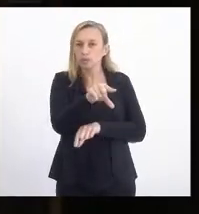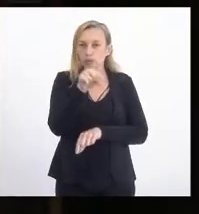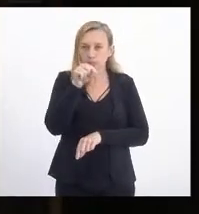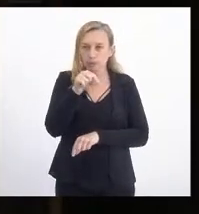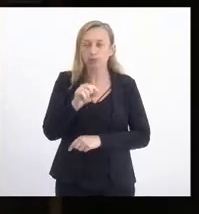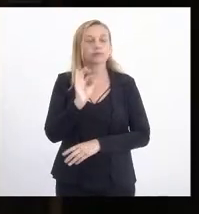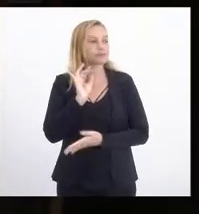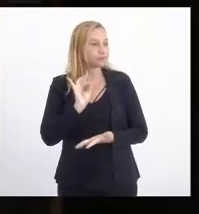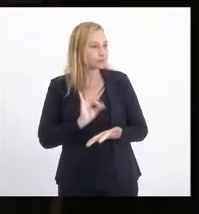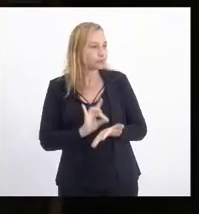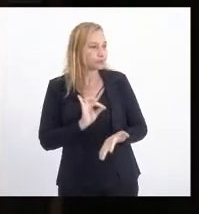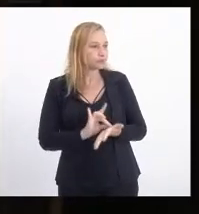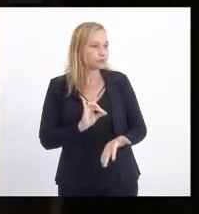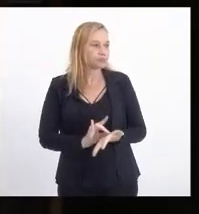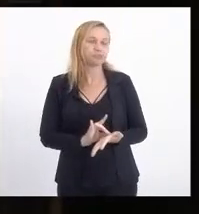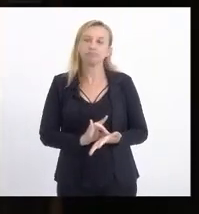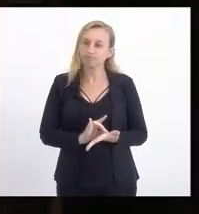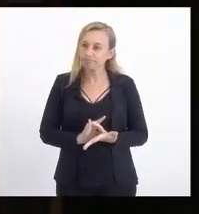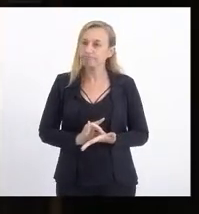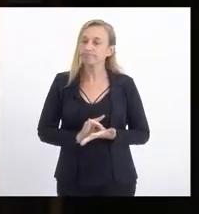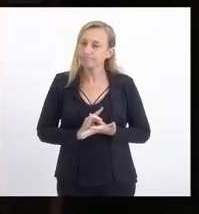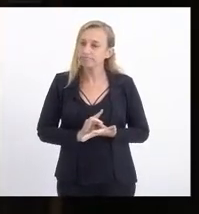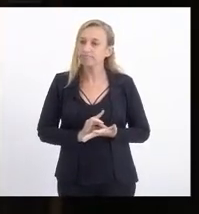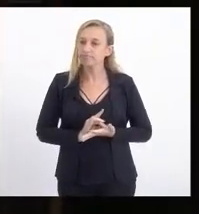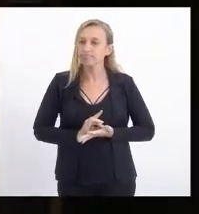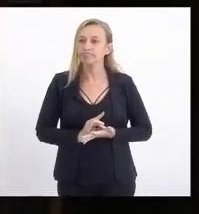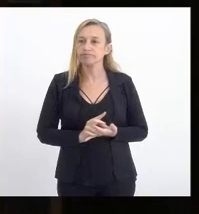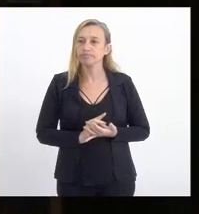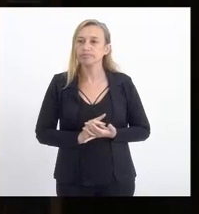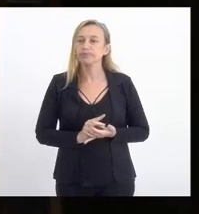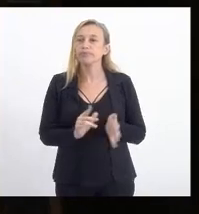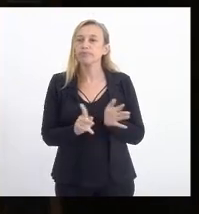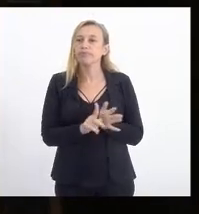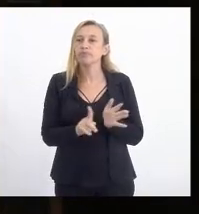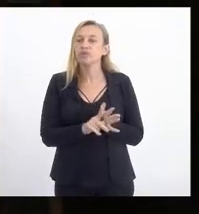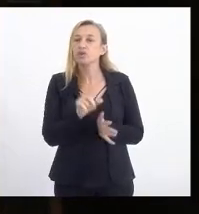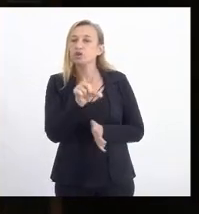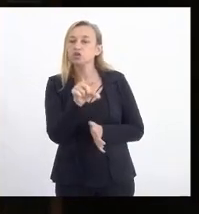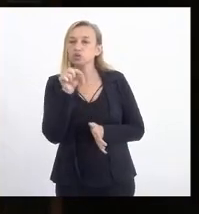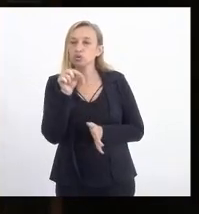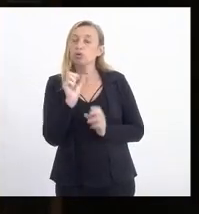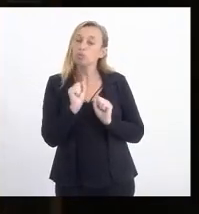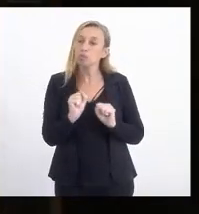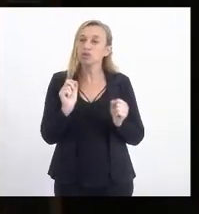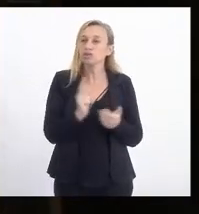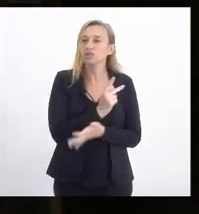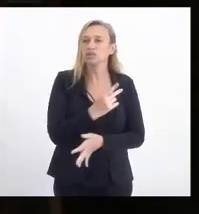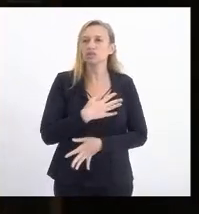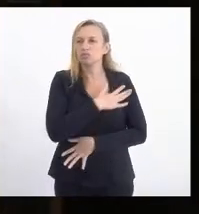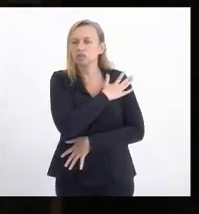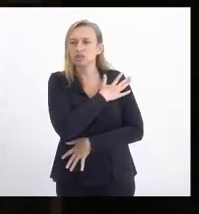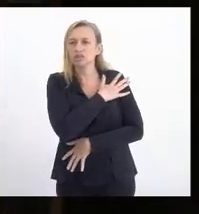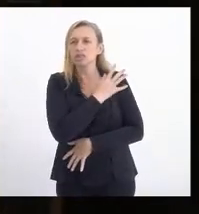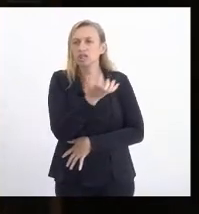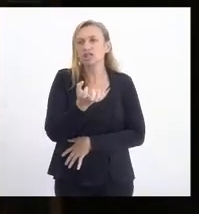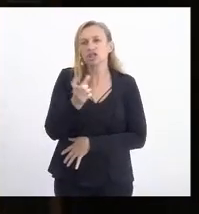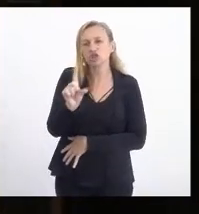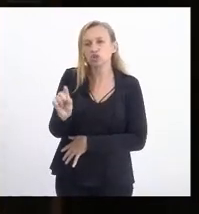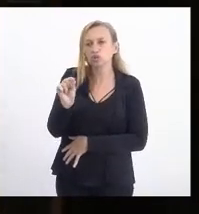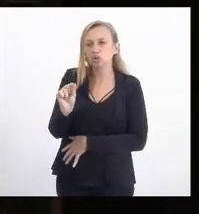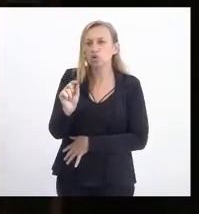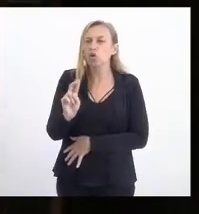que realmente faltou no no projeto a opção porque pode acontecer do militar querer optar